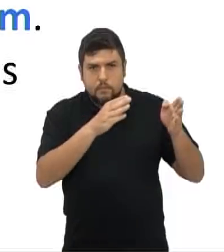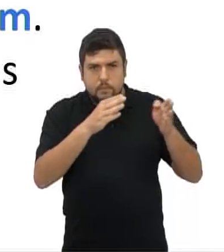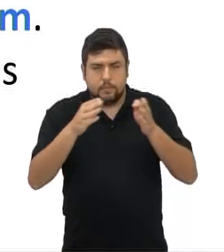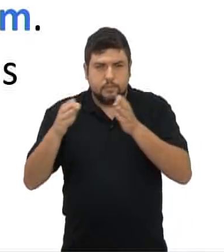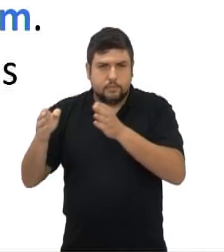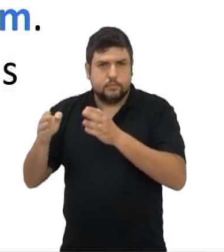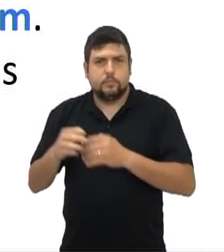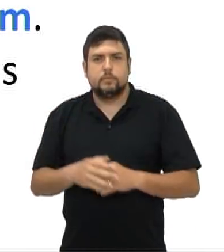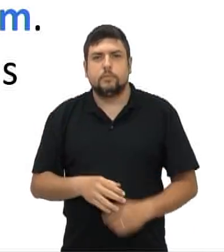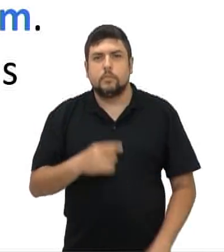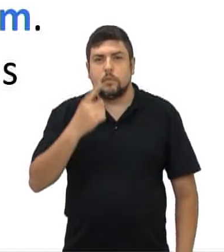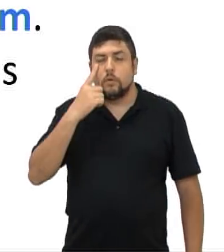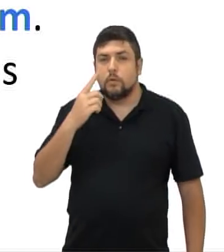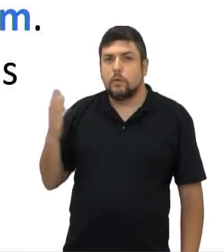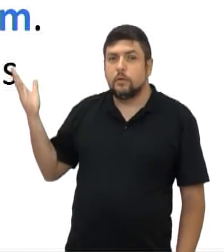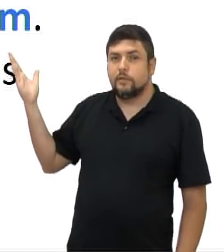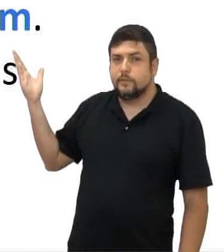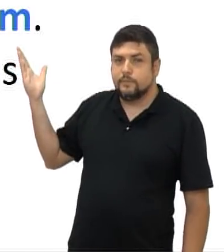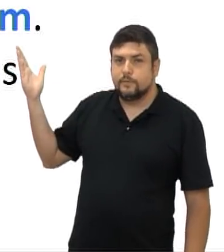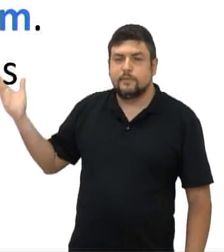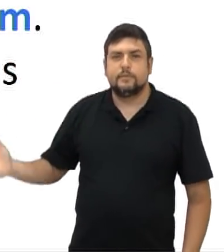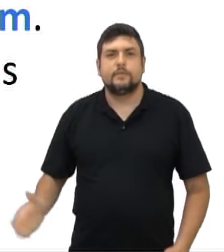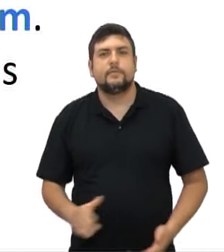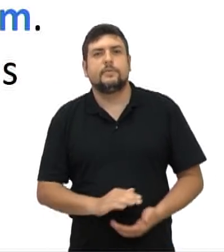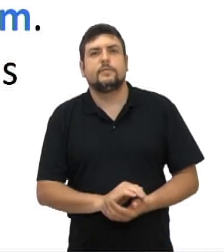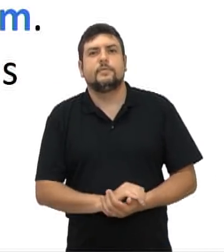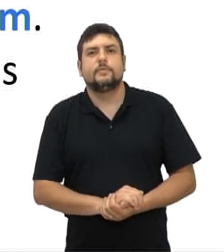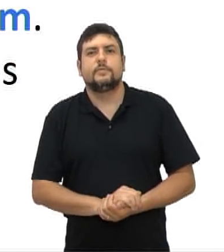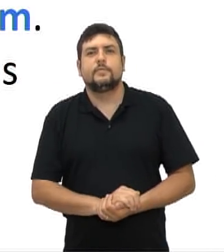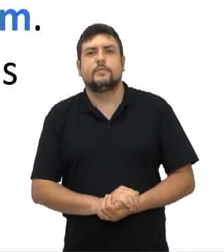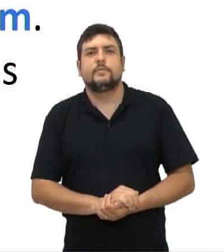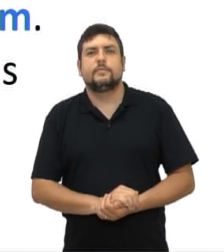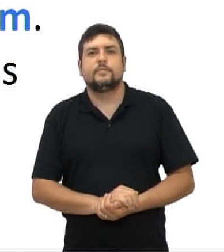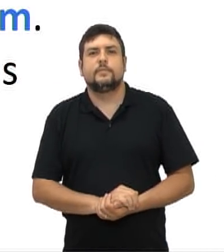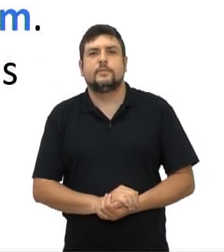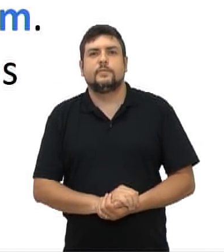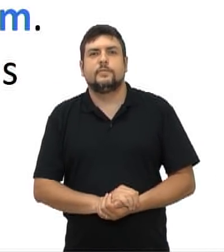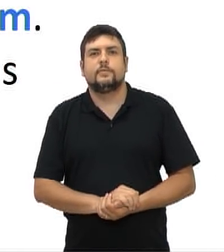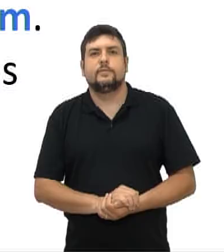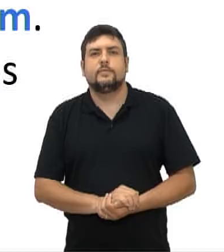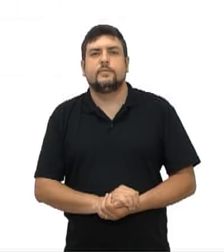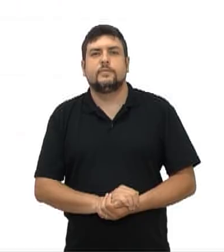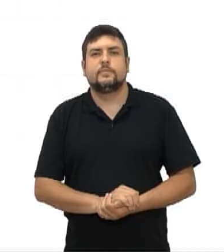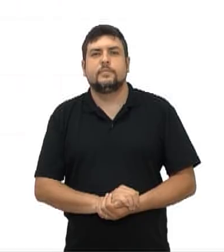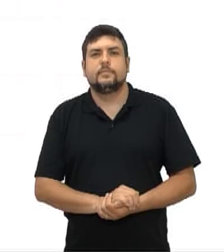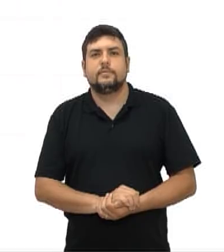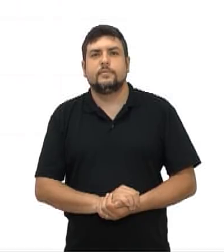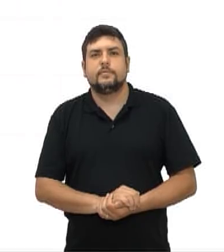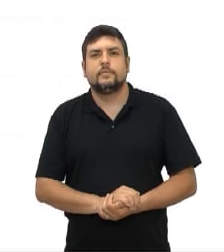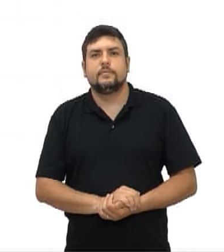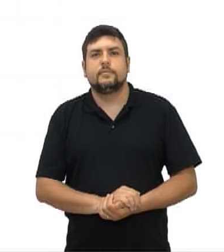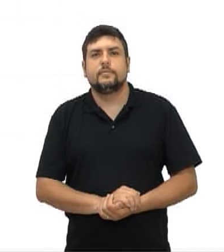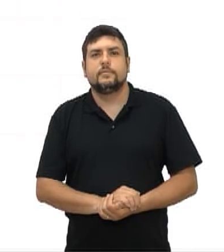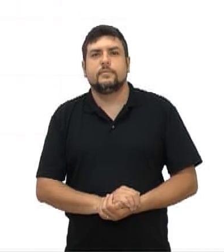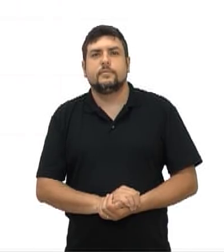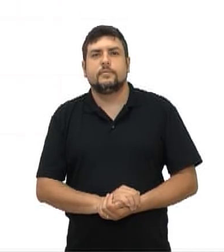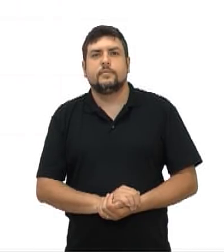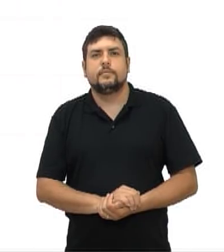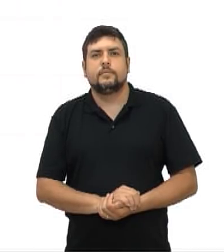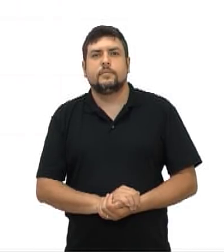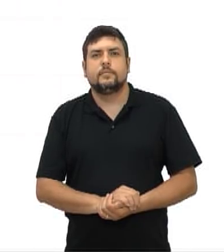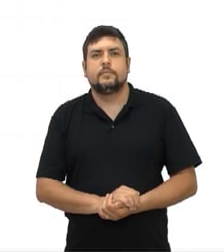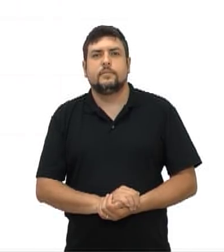anotaram? Então, olha lá, precisamos transformar em centímetro. Como é que a gente transforma em centímetro?